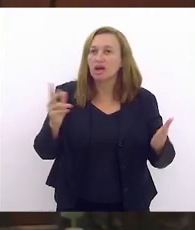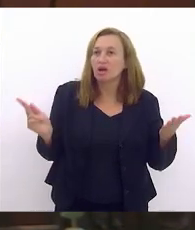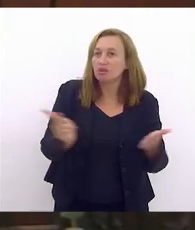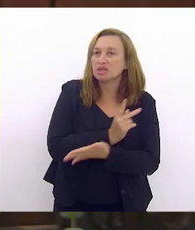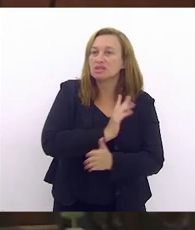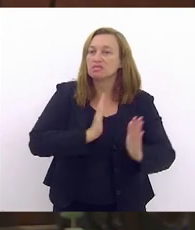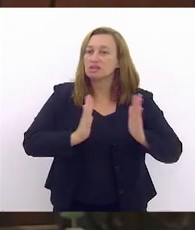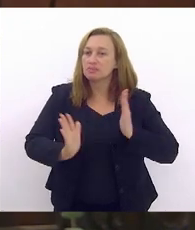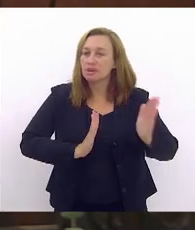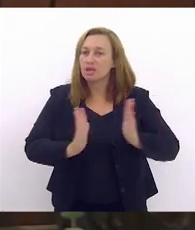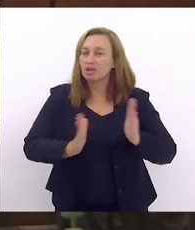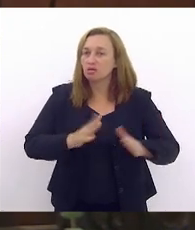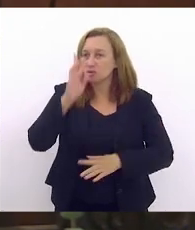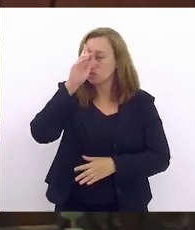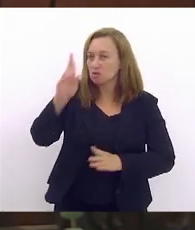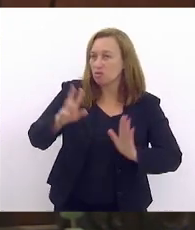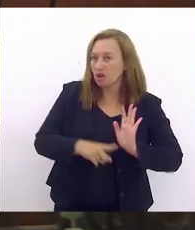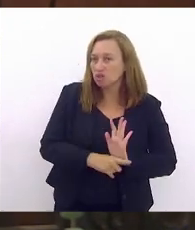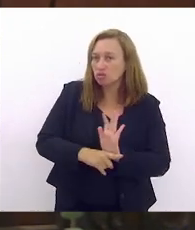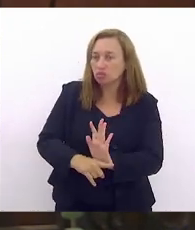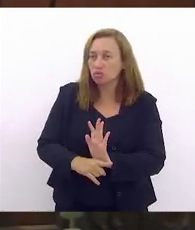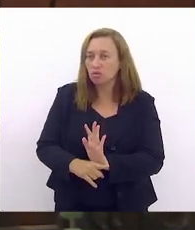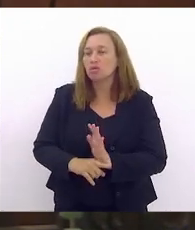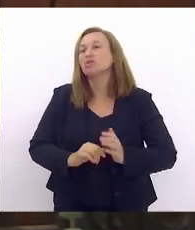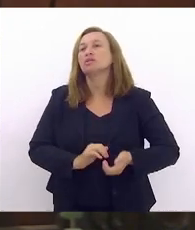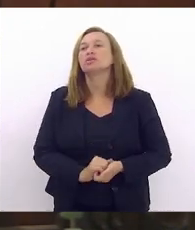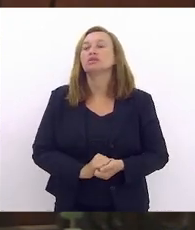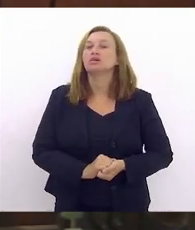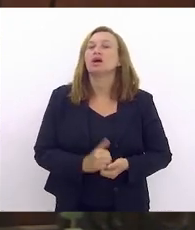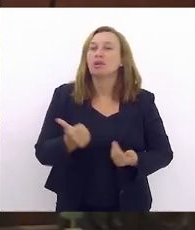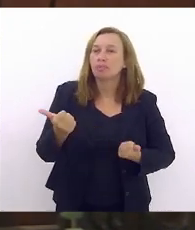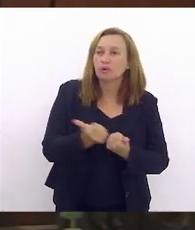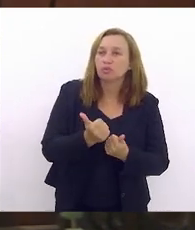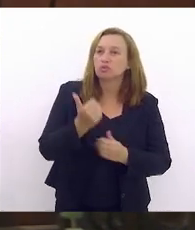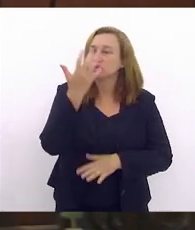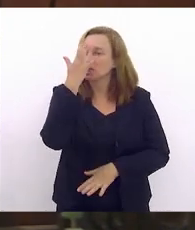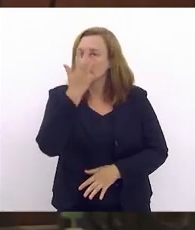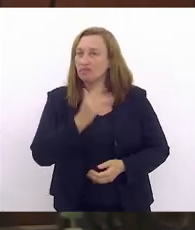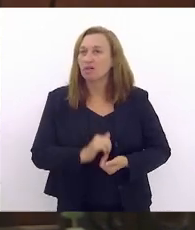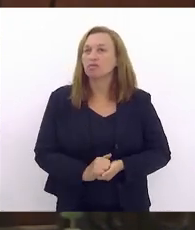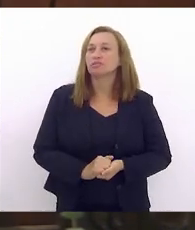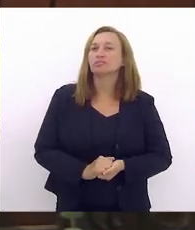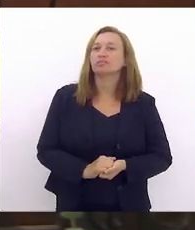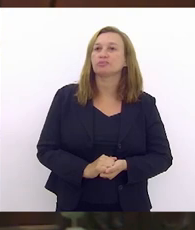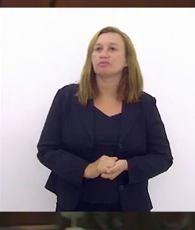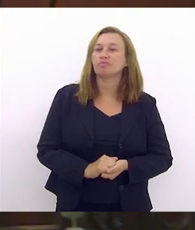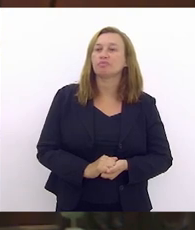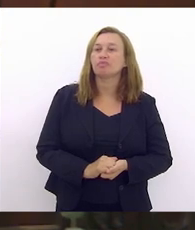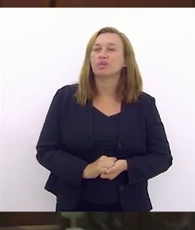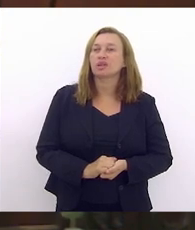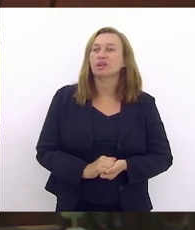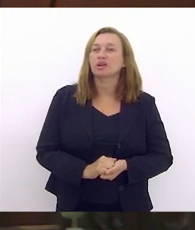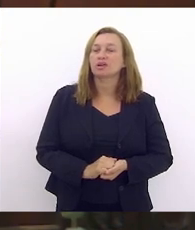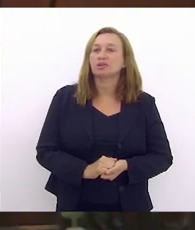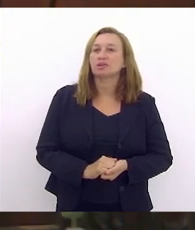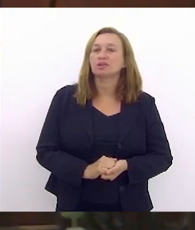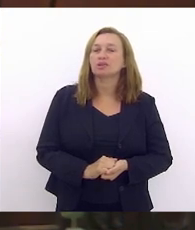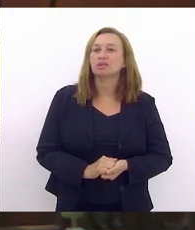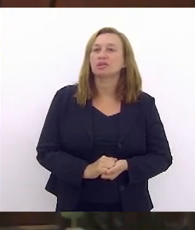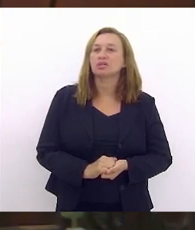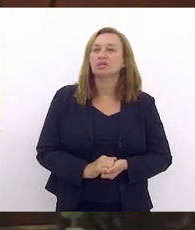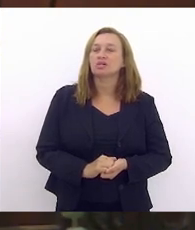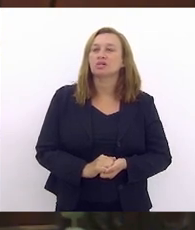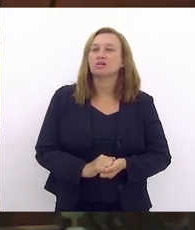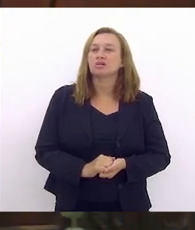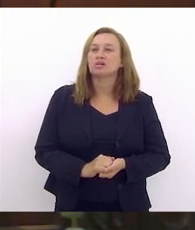defensor no carnaval, não só, o jurado foi o menor dos problemas, né, mas não só da Dente Magalhães, como